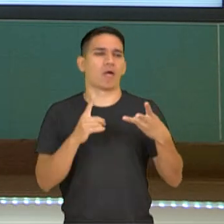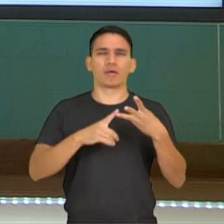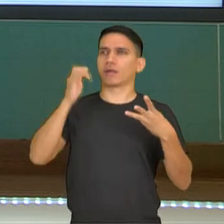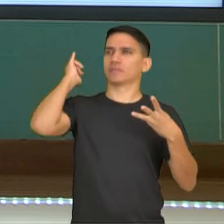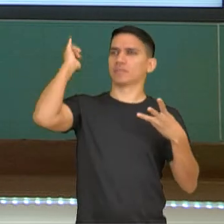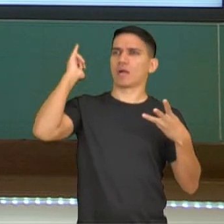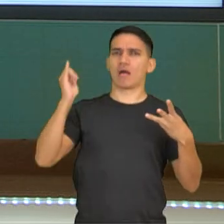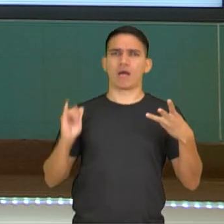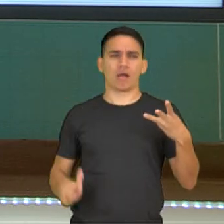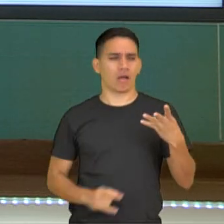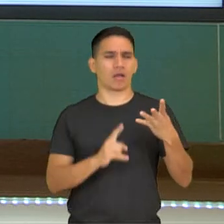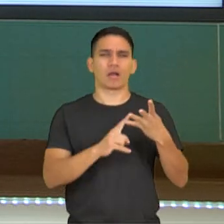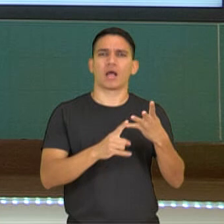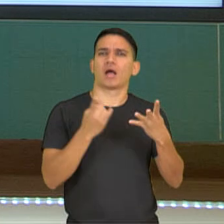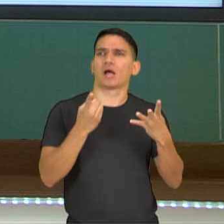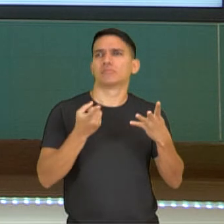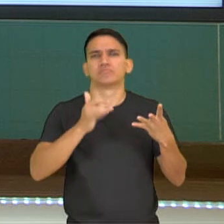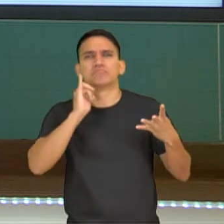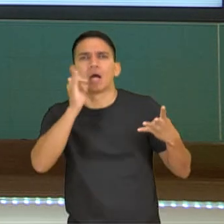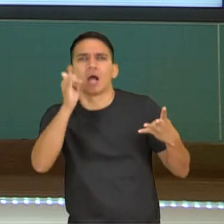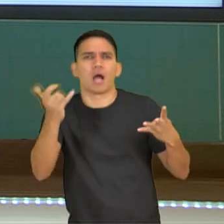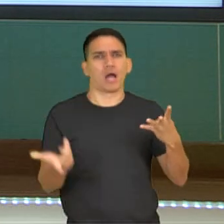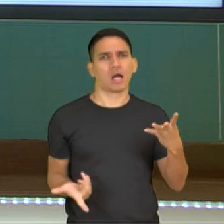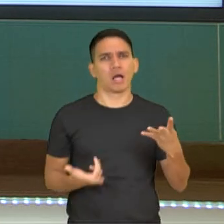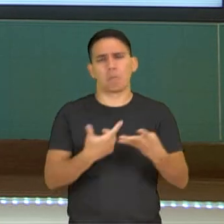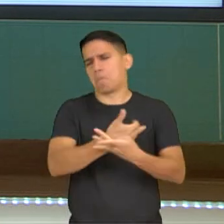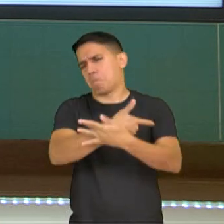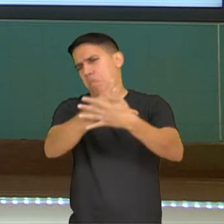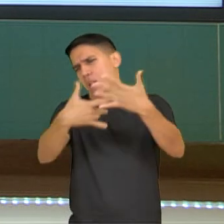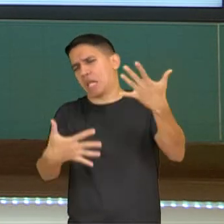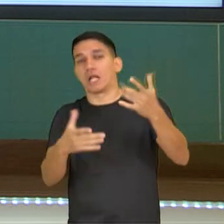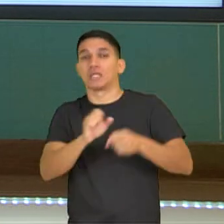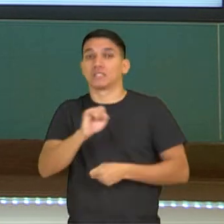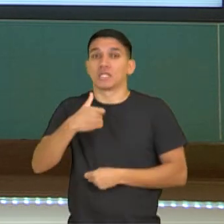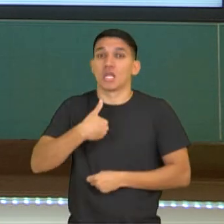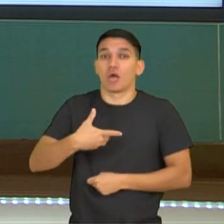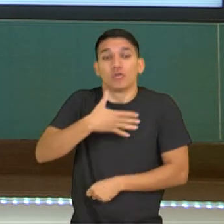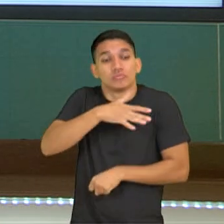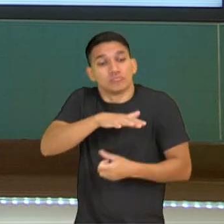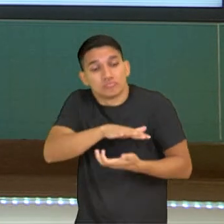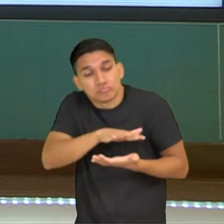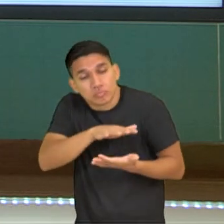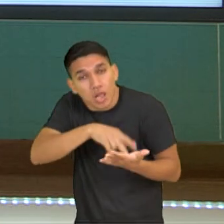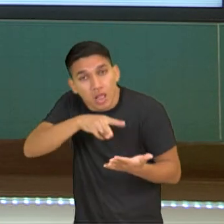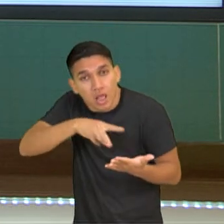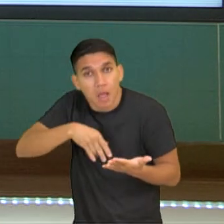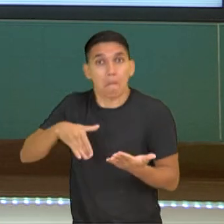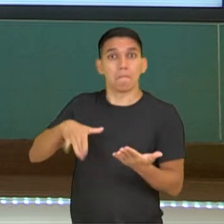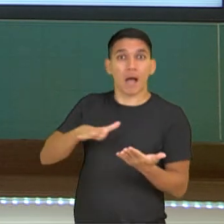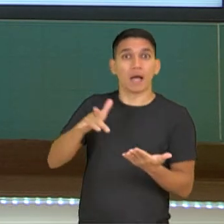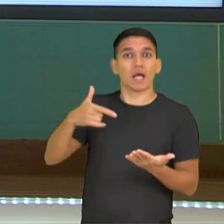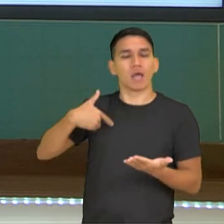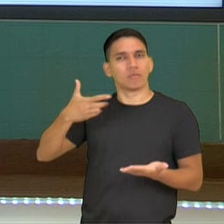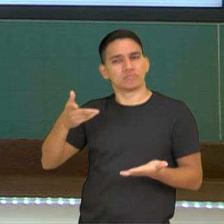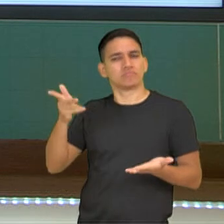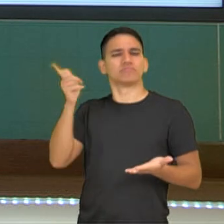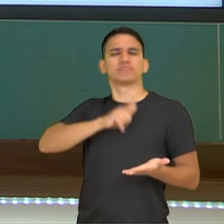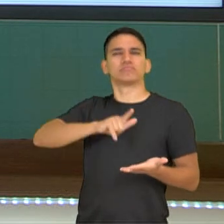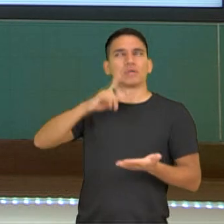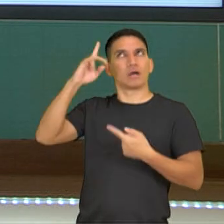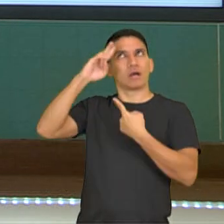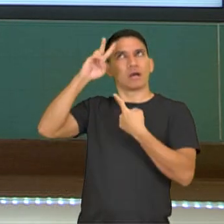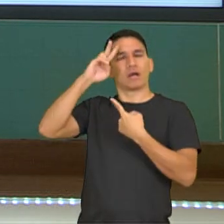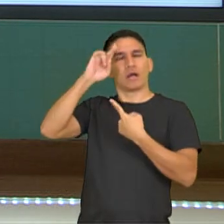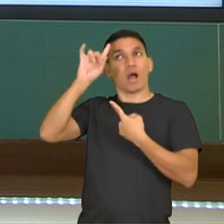romance, contos, enfim. Quanto mais eu me permito ler, mais eu enriqueço a minha enciclopédia individual, né? O meu